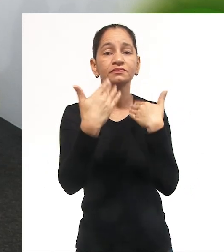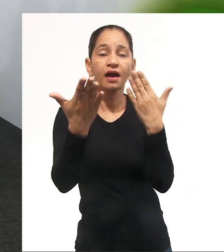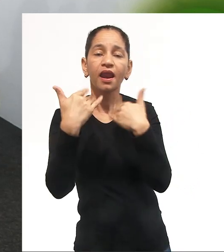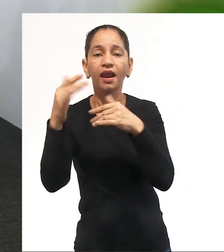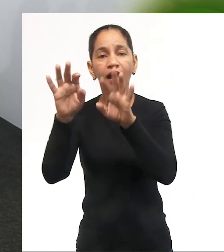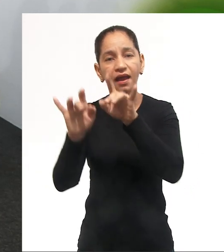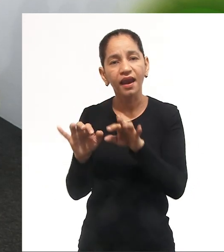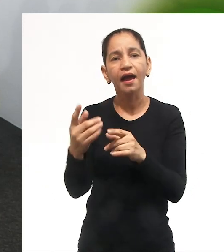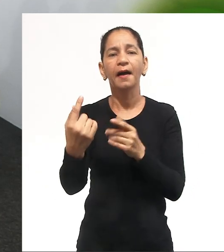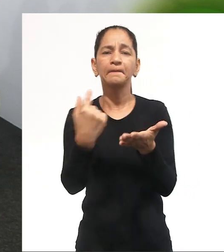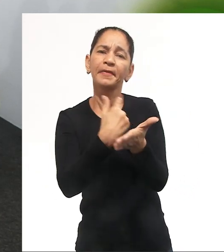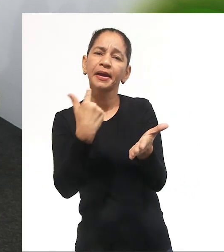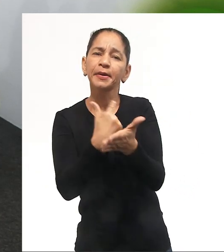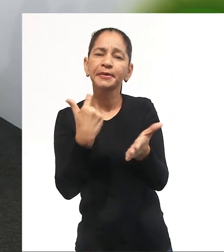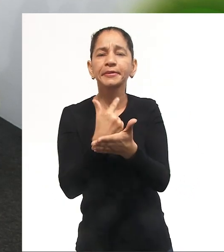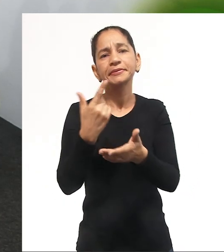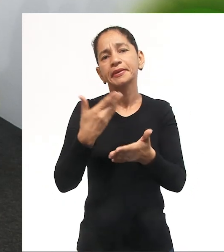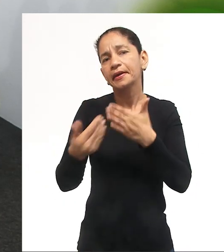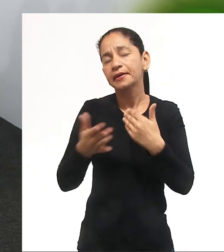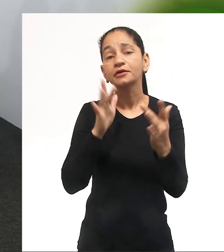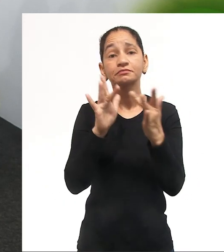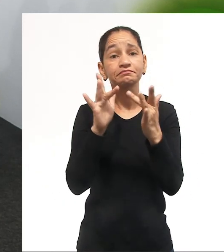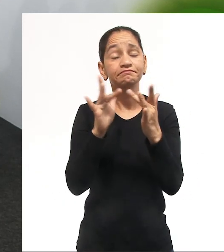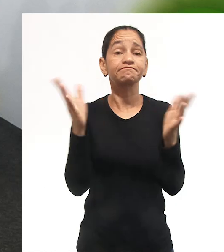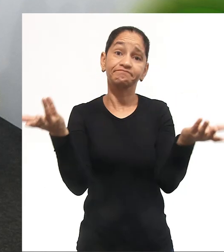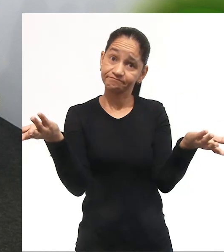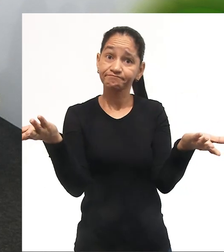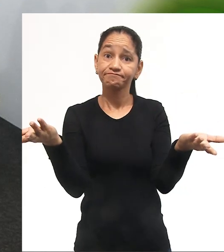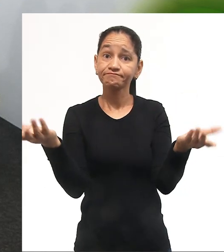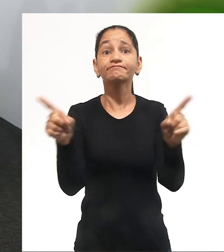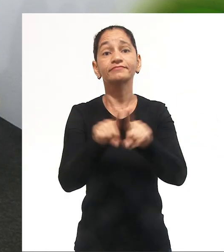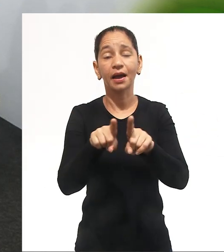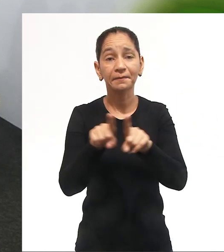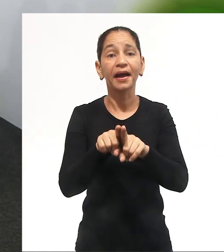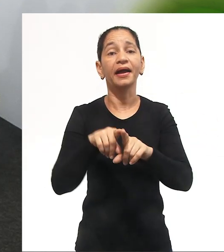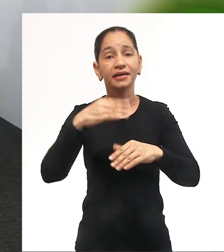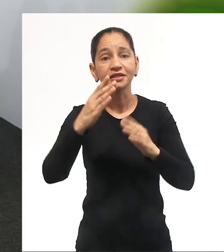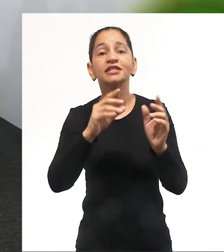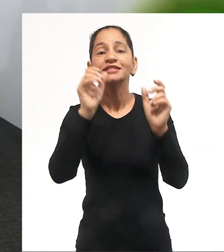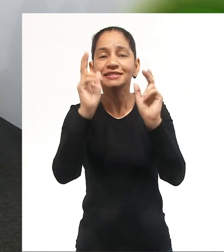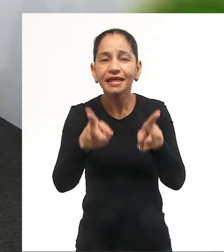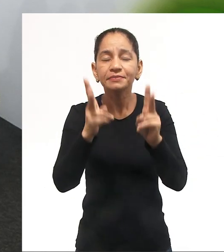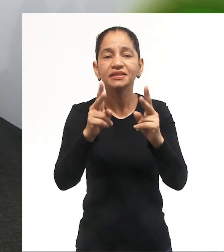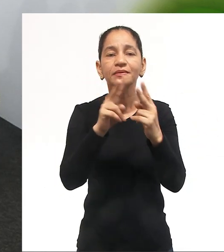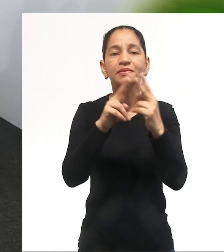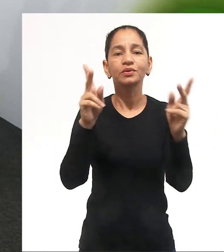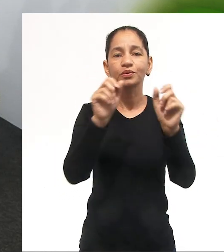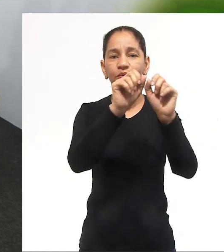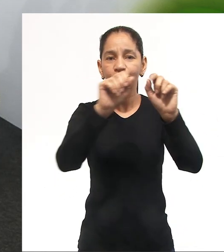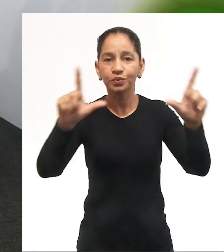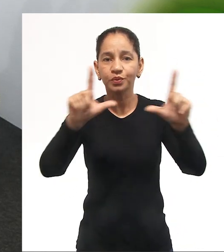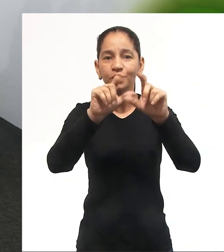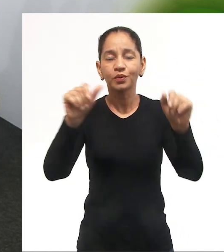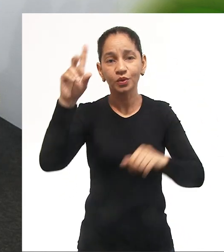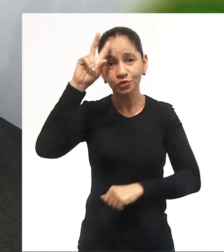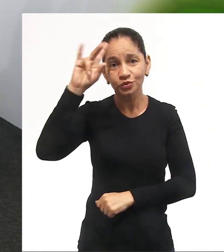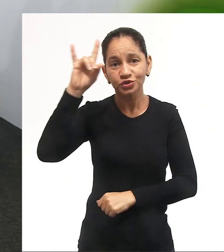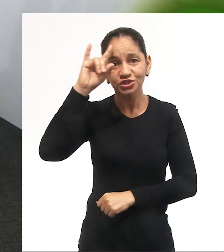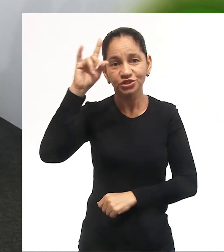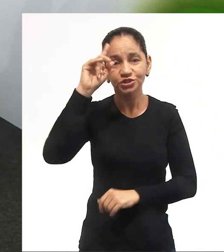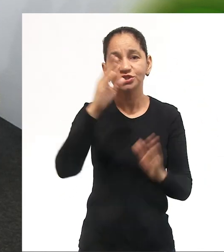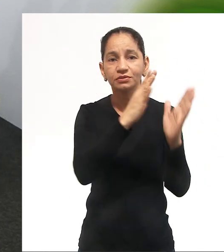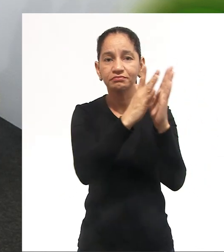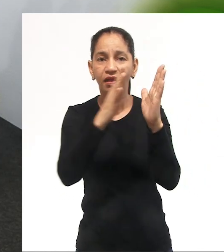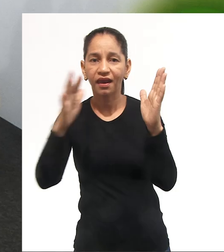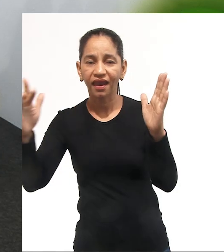com perguntas aqui durante o Zona de Conexão e também durante todas as transmissões que vão ocorrer do Congresso Amazônico